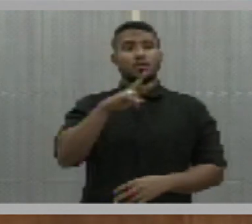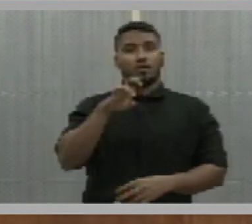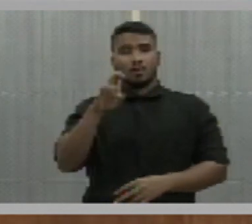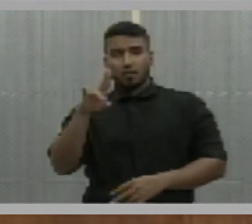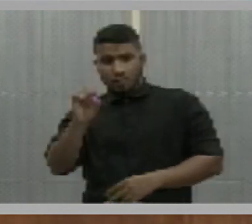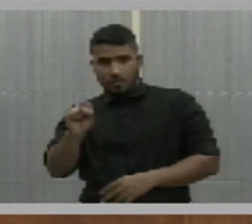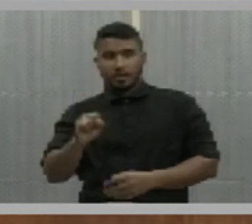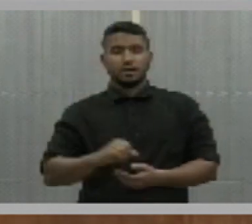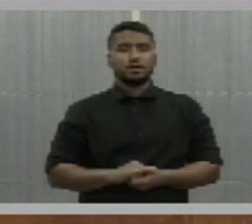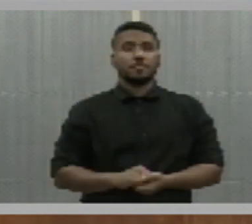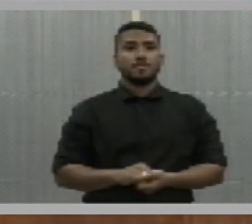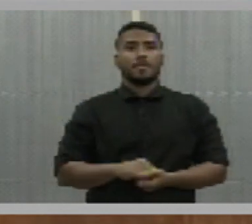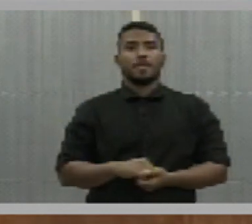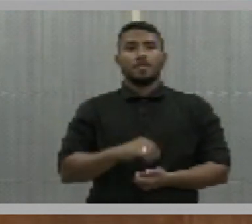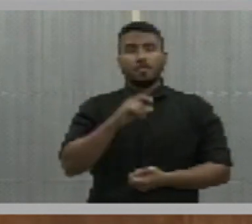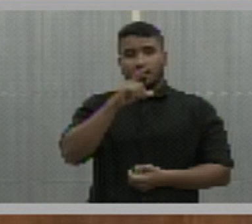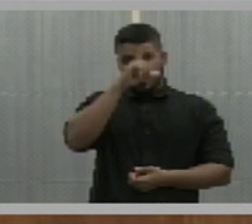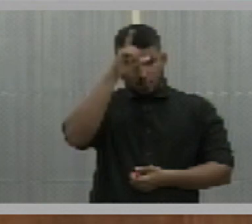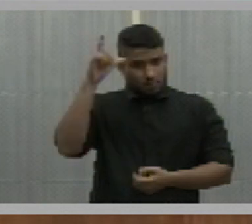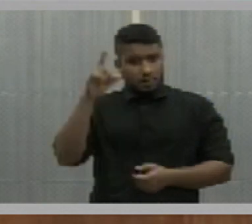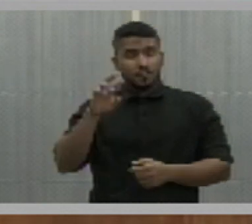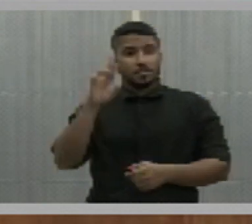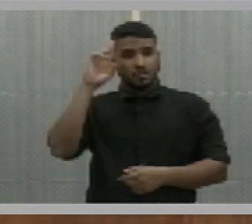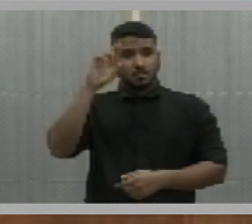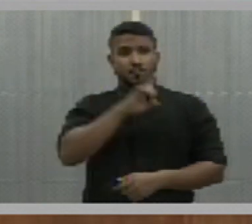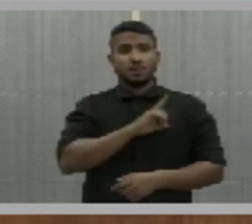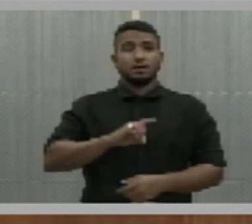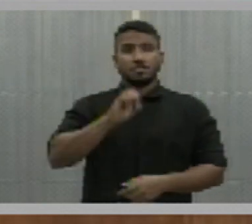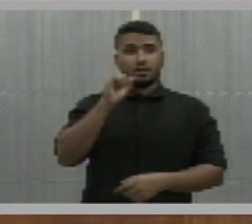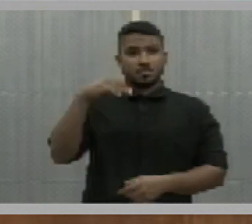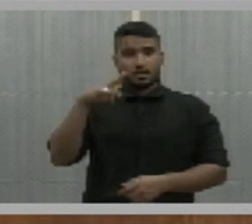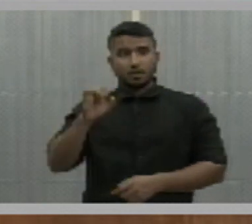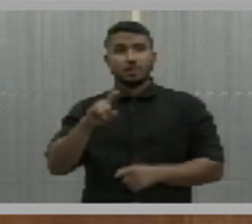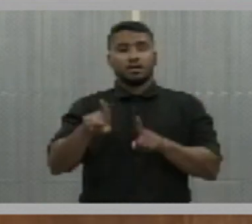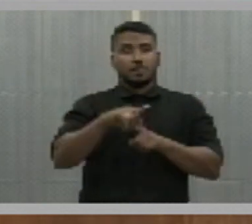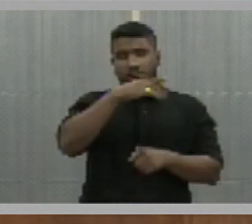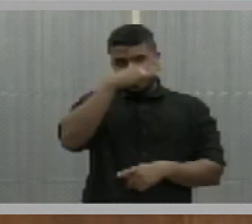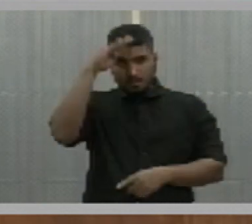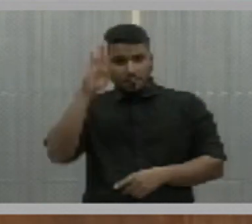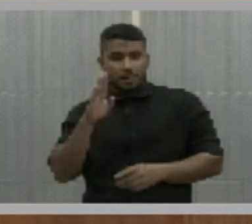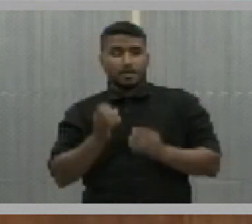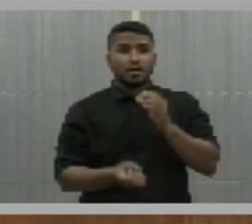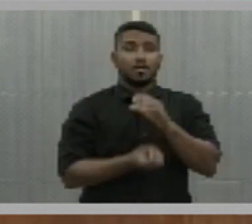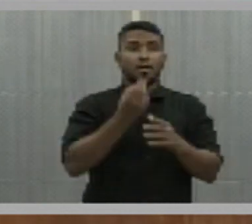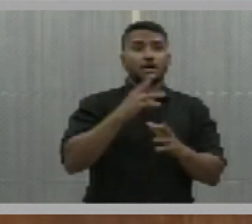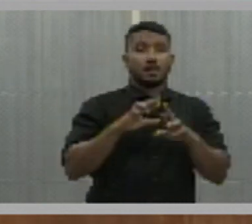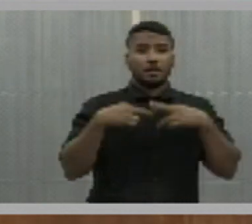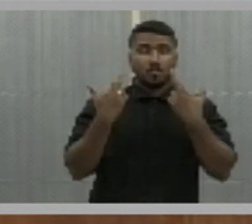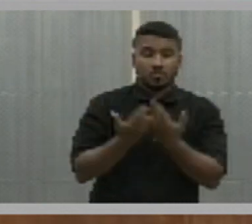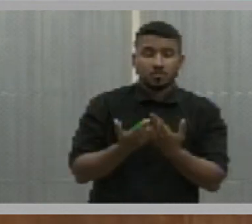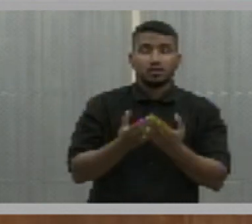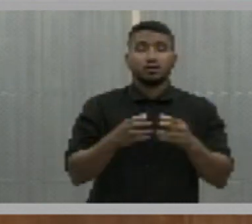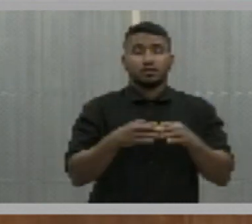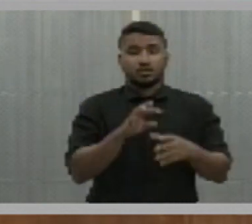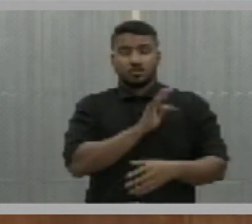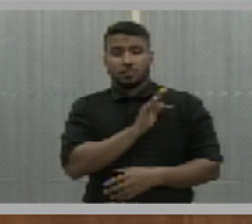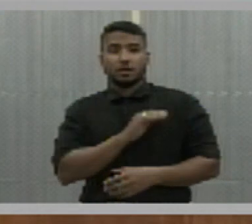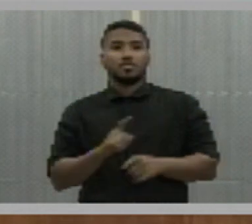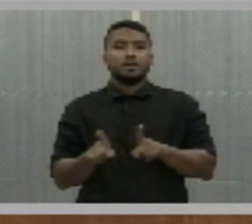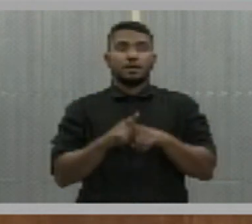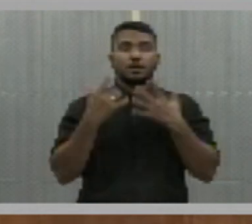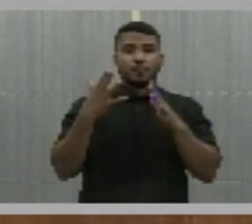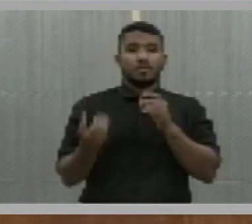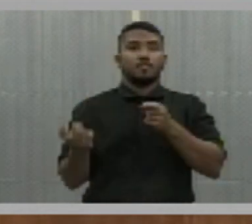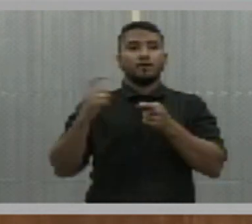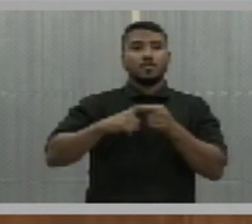Vieira, Francisco Lima e as senhoras deputadas Simone Pereira e Bárbara do Firmino, para instalação amanhã das respectivas comissões, e comemorou